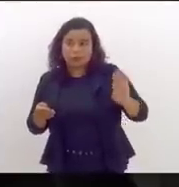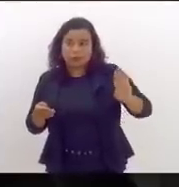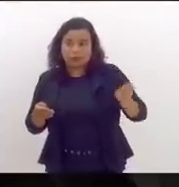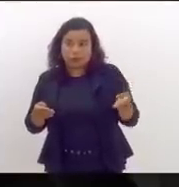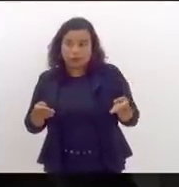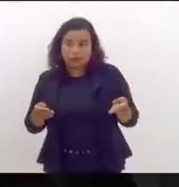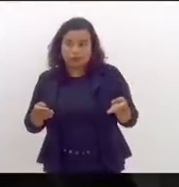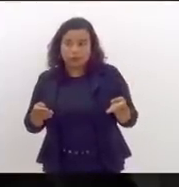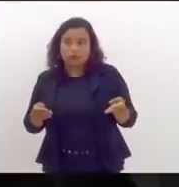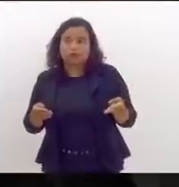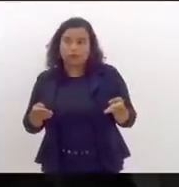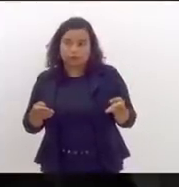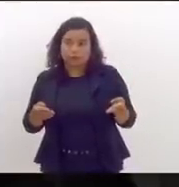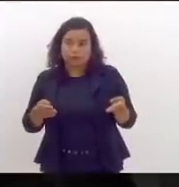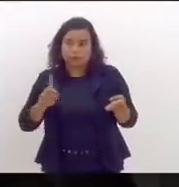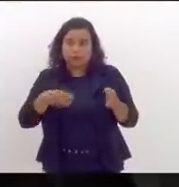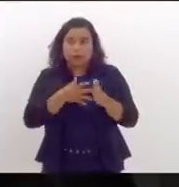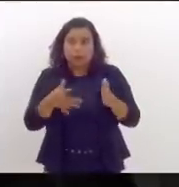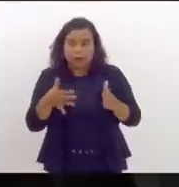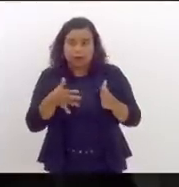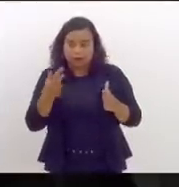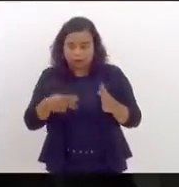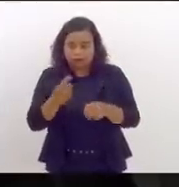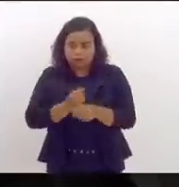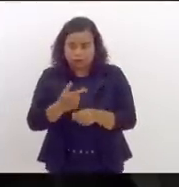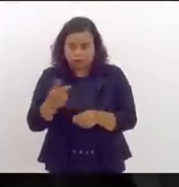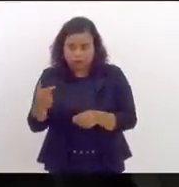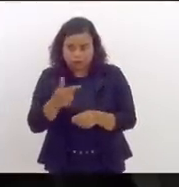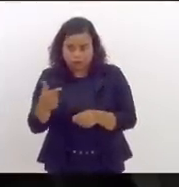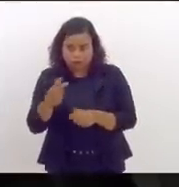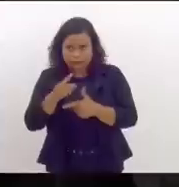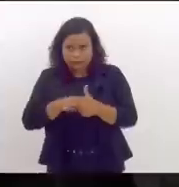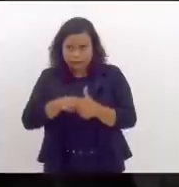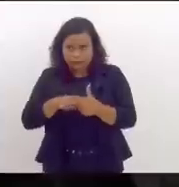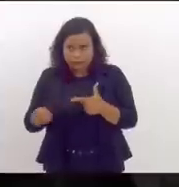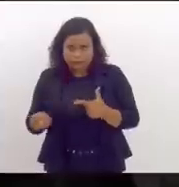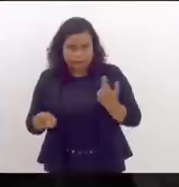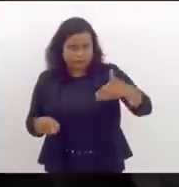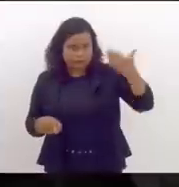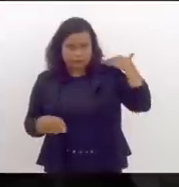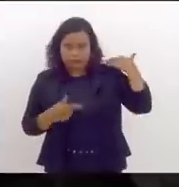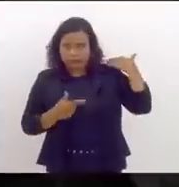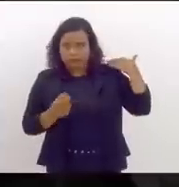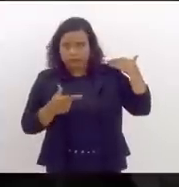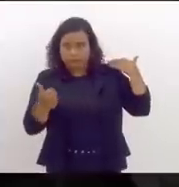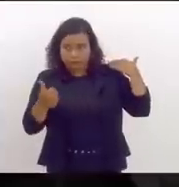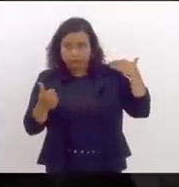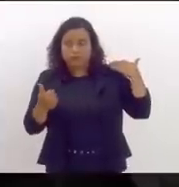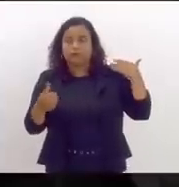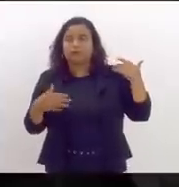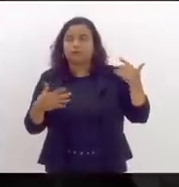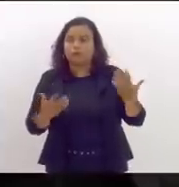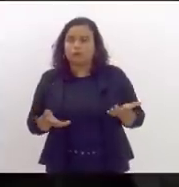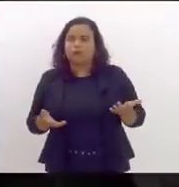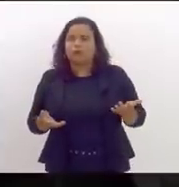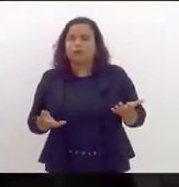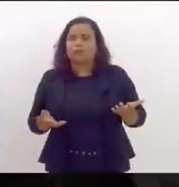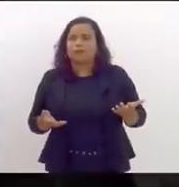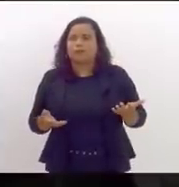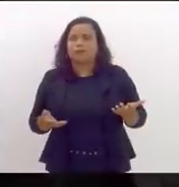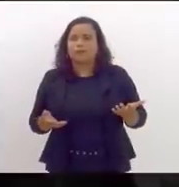de reais receita corrente de 22 dividido pela receita corrente de 21 a 22